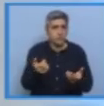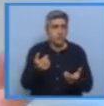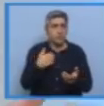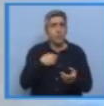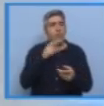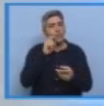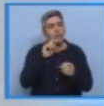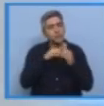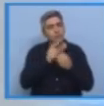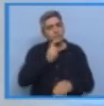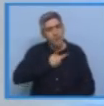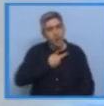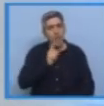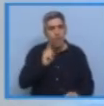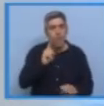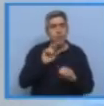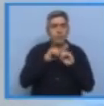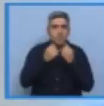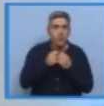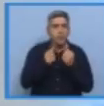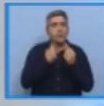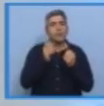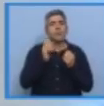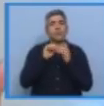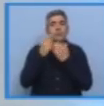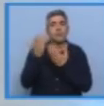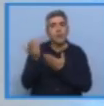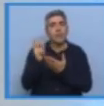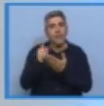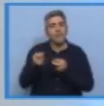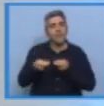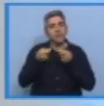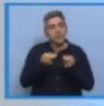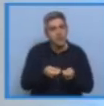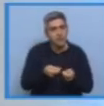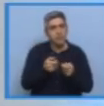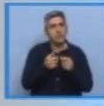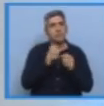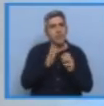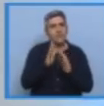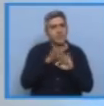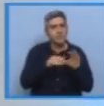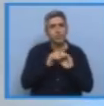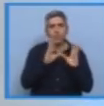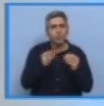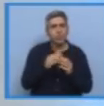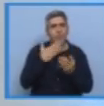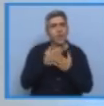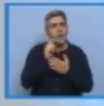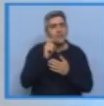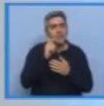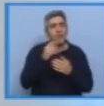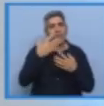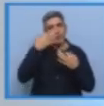eu penso que todos nós defendemos uma sociedade em que a sociedade deve investir e que tudo tem que fazer para garantir a dignidade